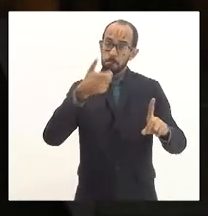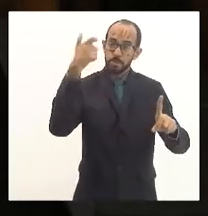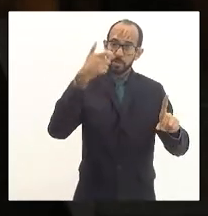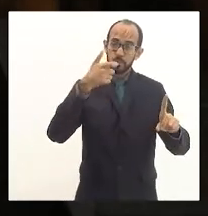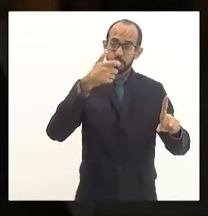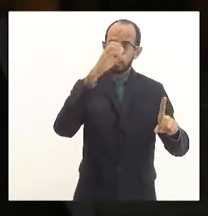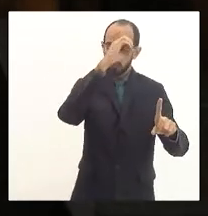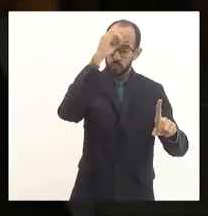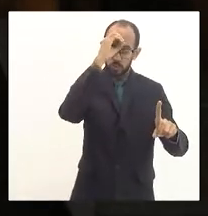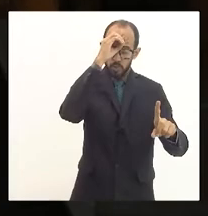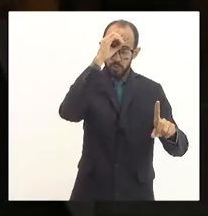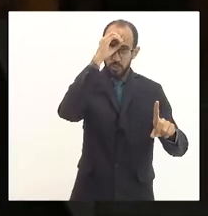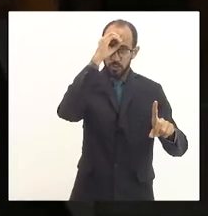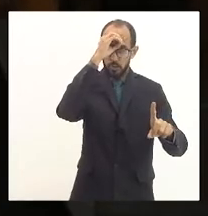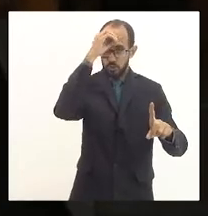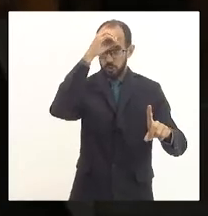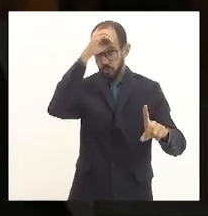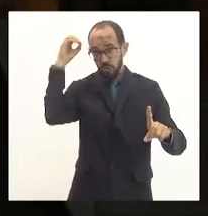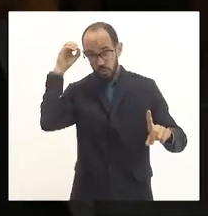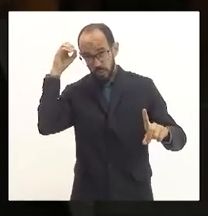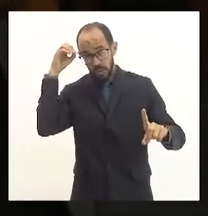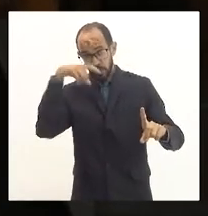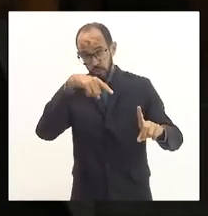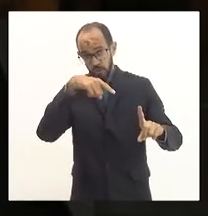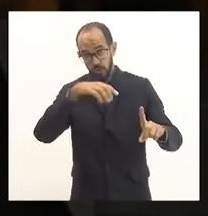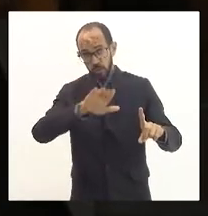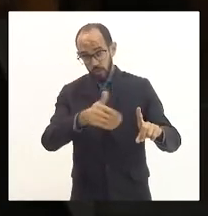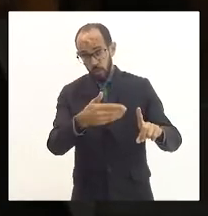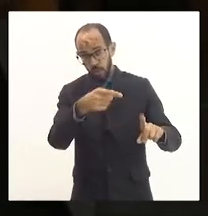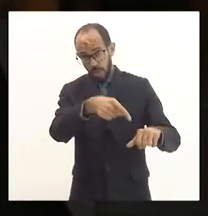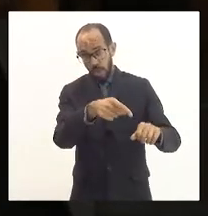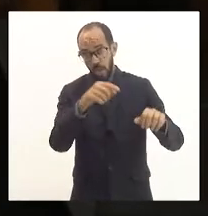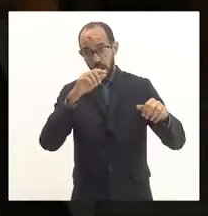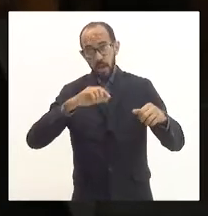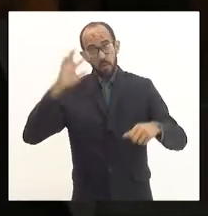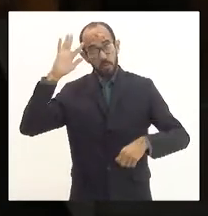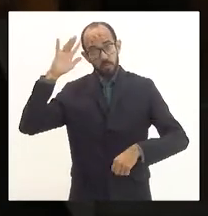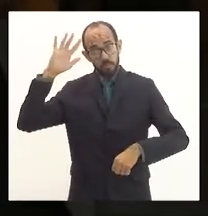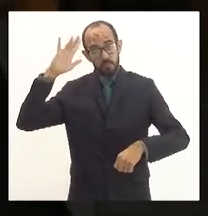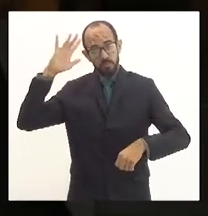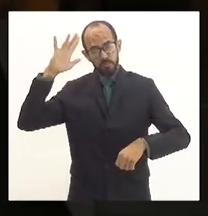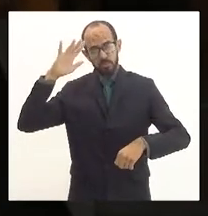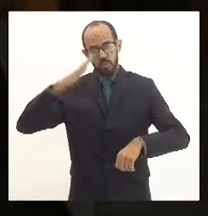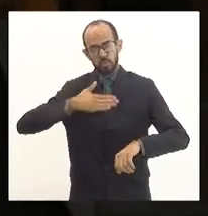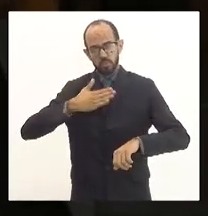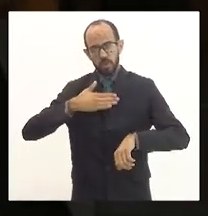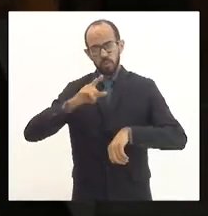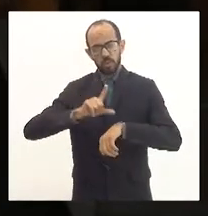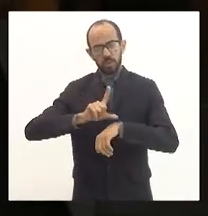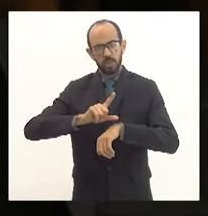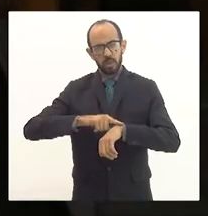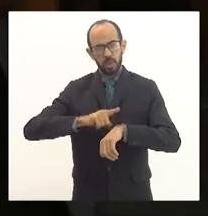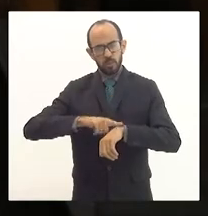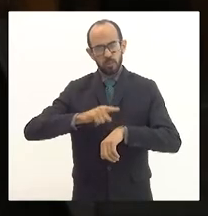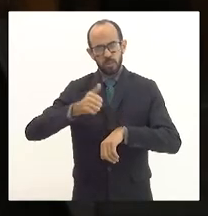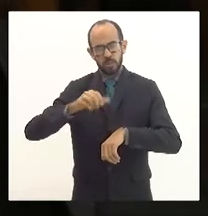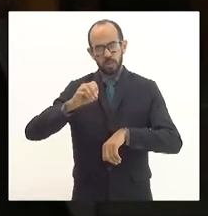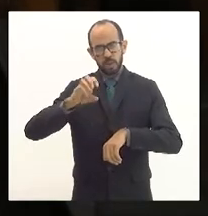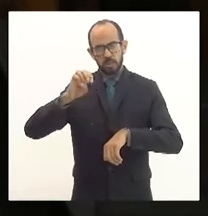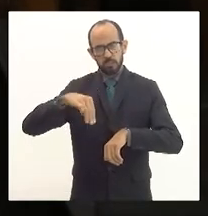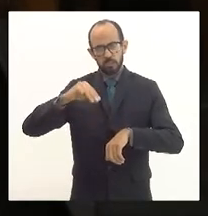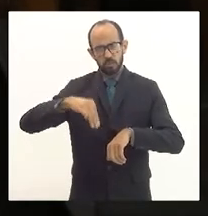inocente Então quais são as reflexões chora Presidente dentro do meu tempo de 10 minutos